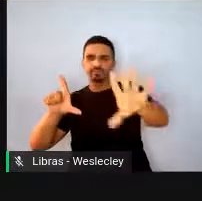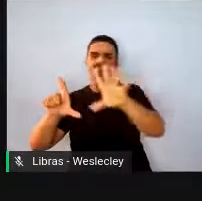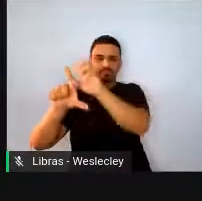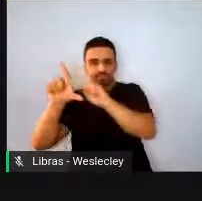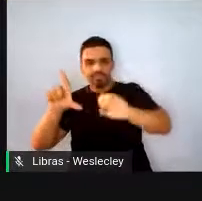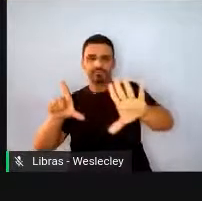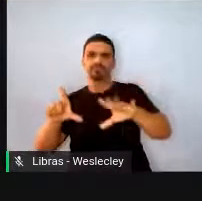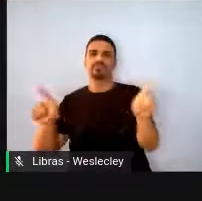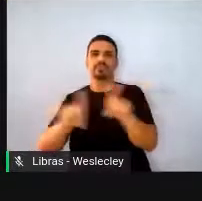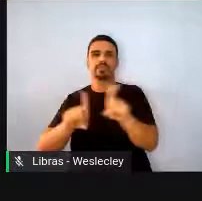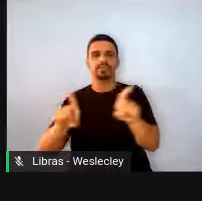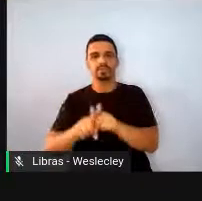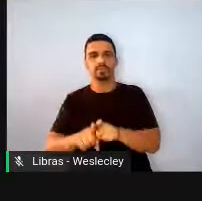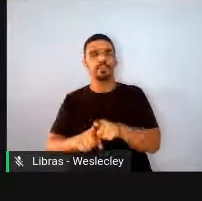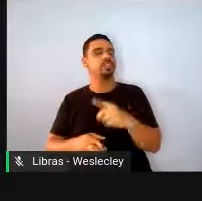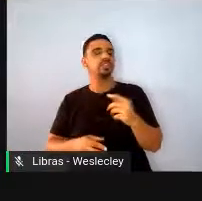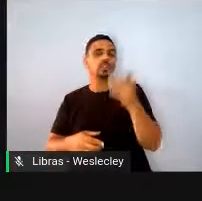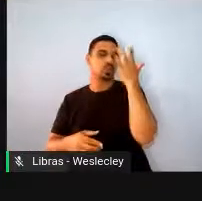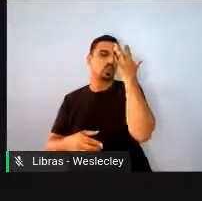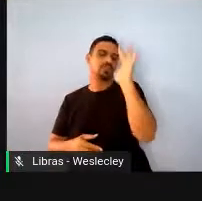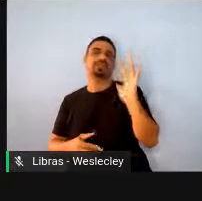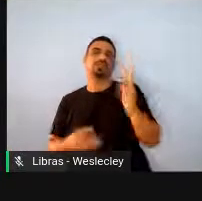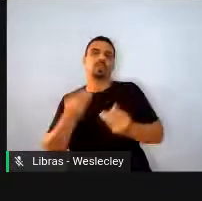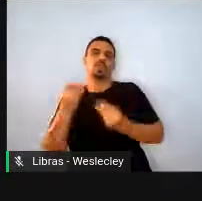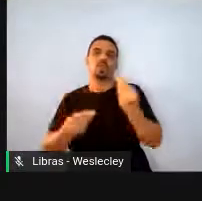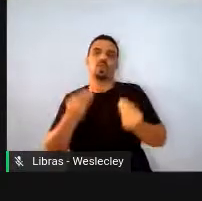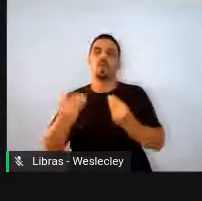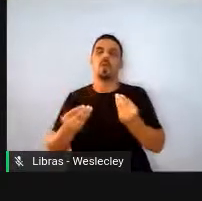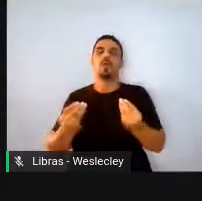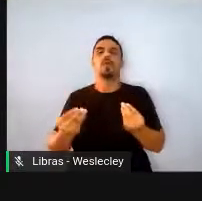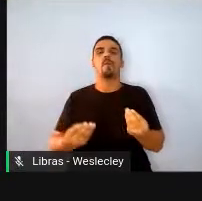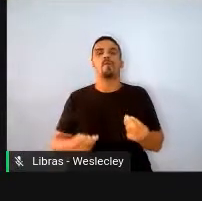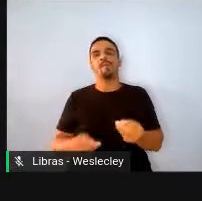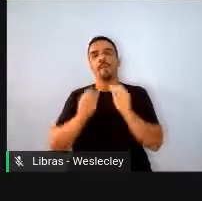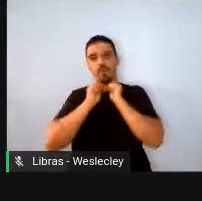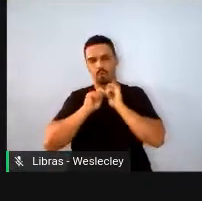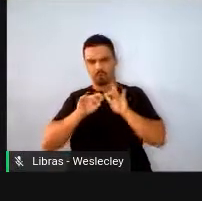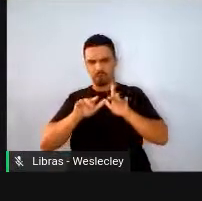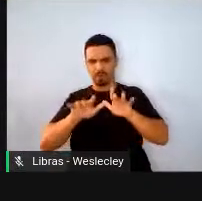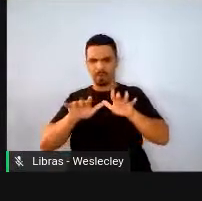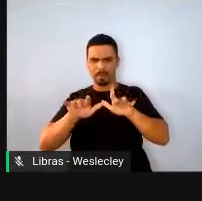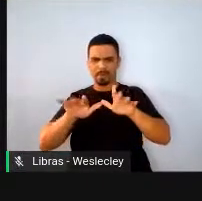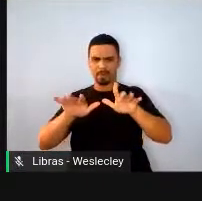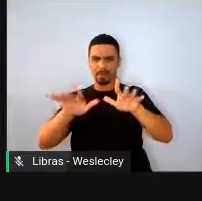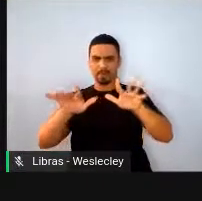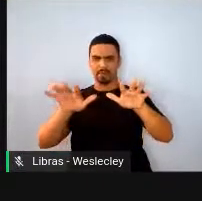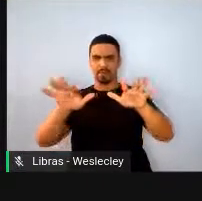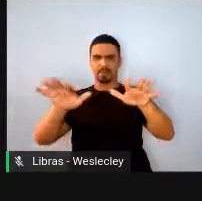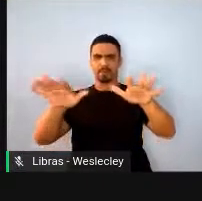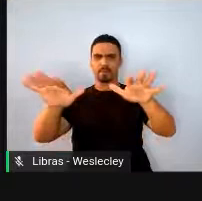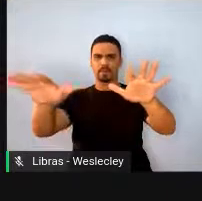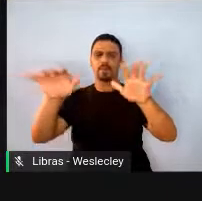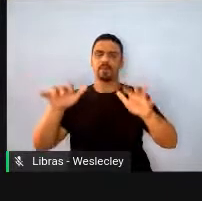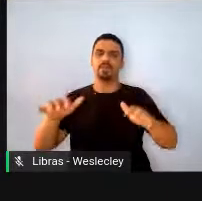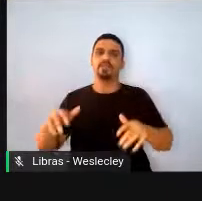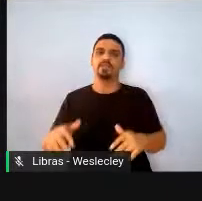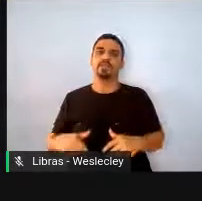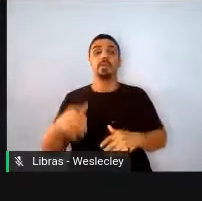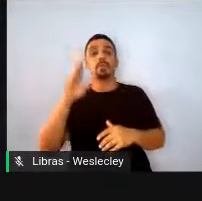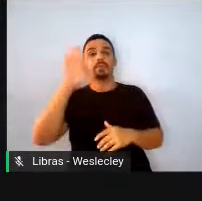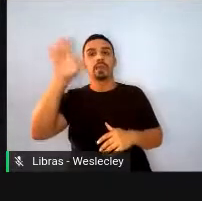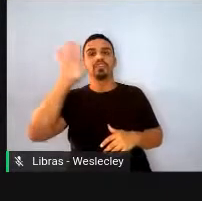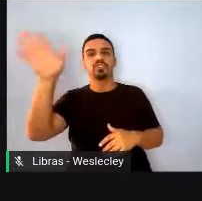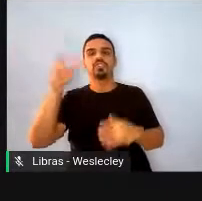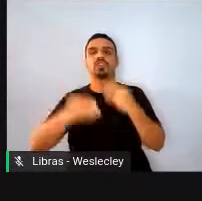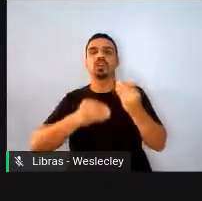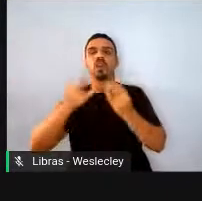reproduções, né, que a gente não consegue medir, porque a partir do momento que é compartilhado, né, isso vai se espalhando pela rede. Então, imagina o alcance que essas lives